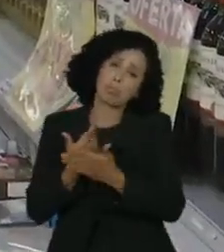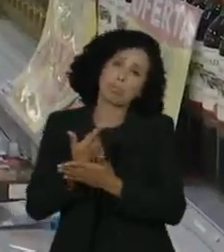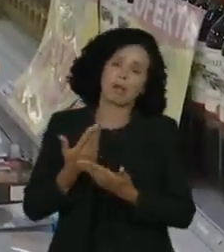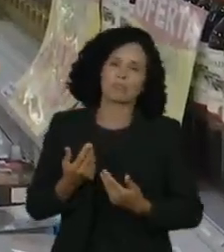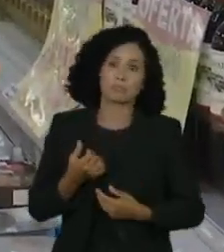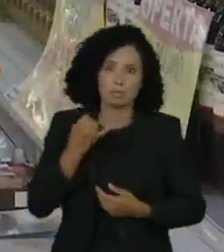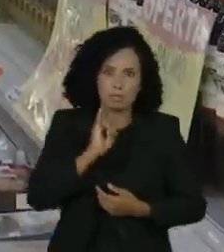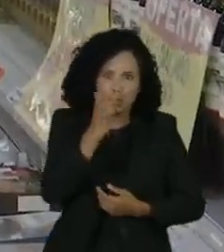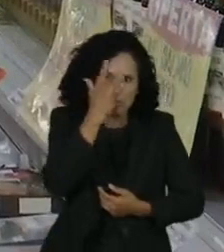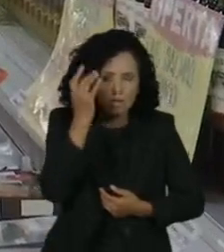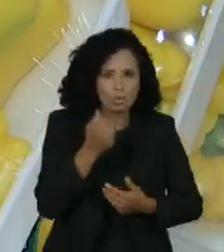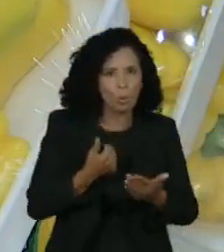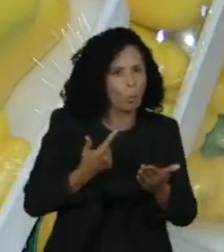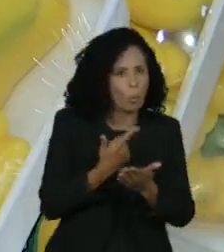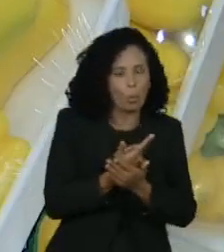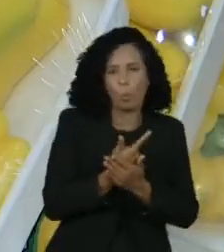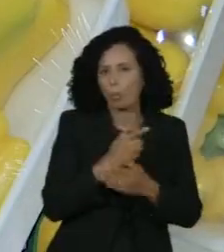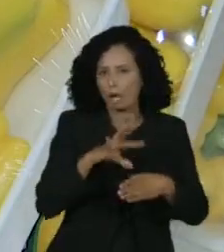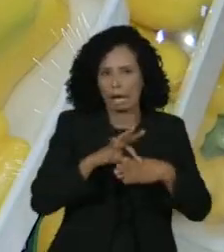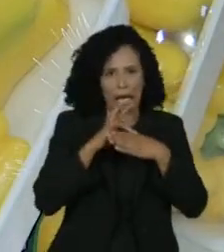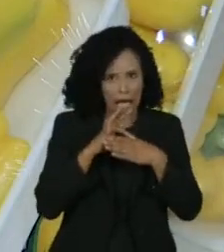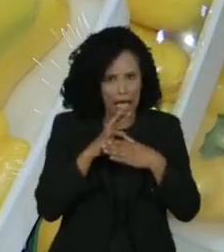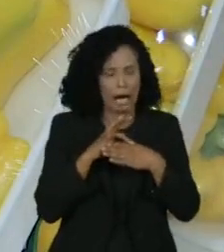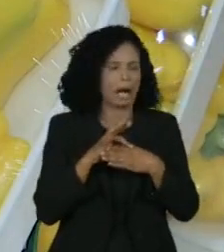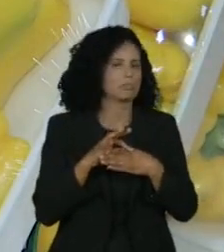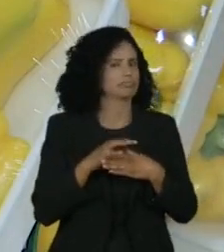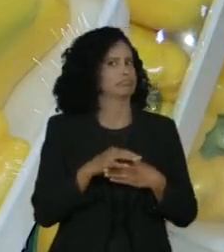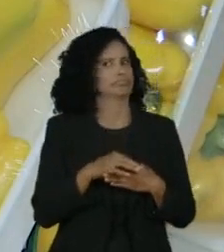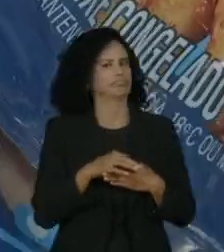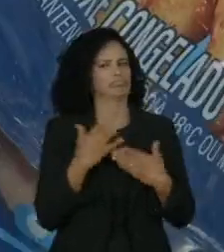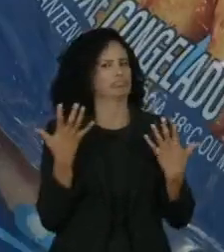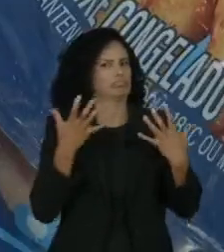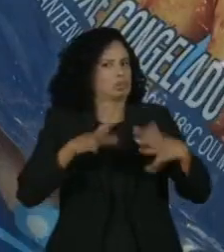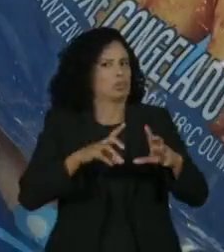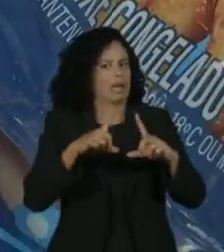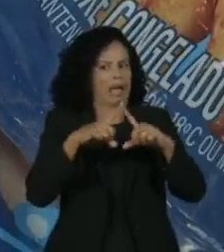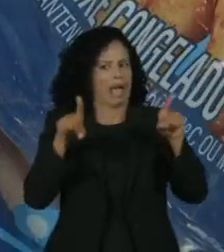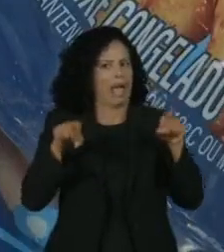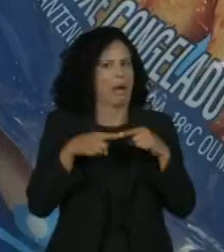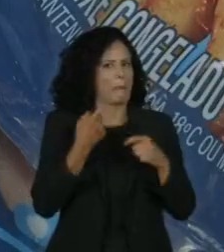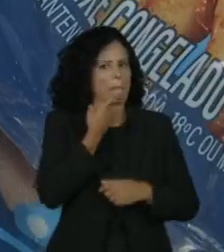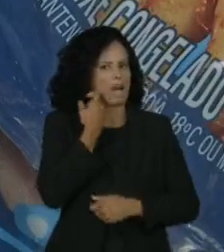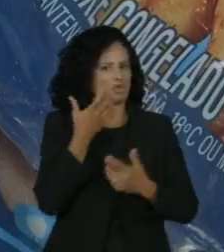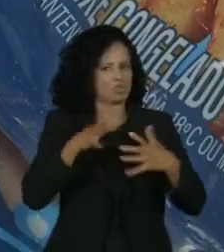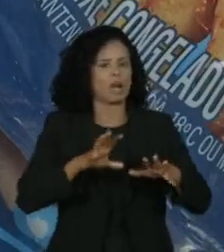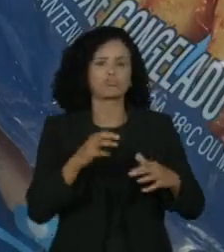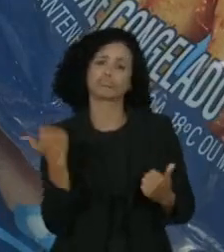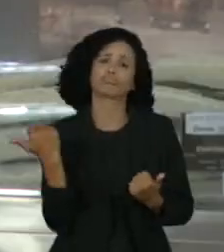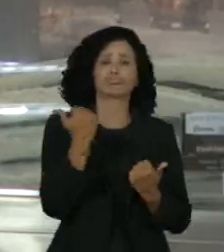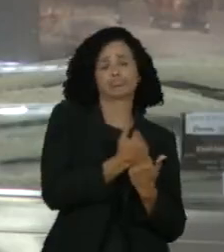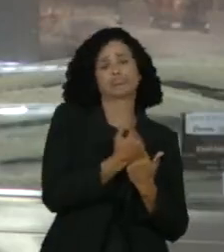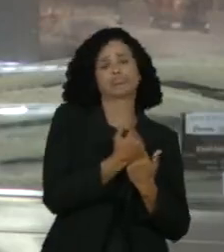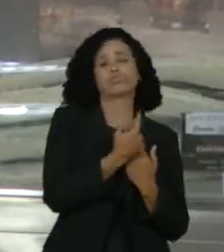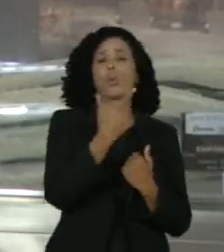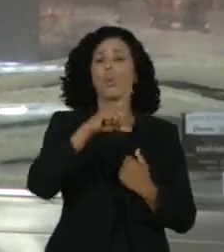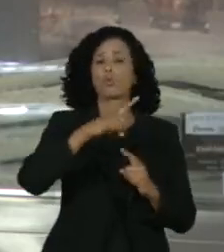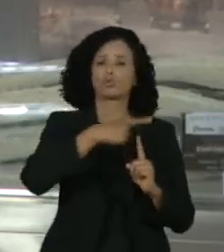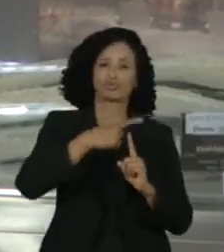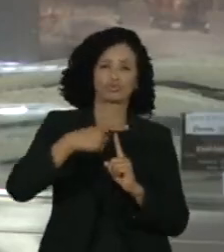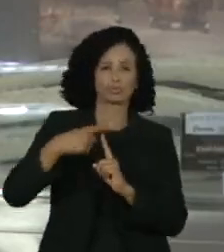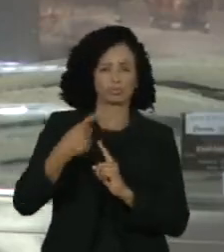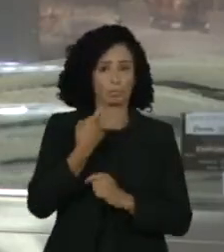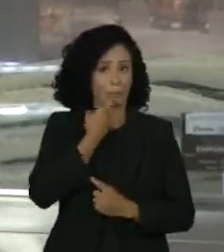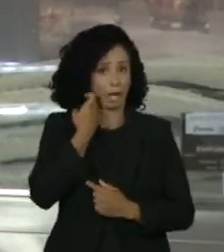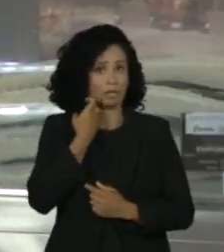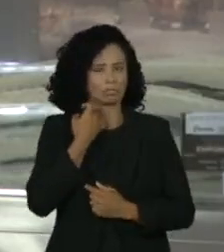na Sexta-feira da Paixão e não quer pagar pelo bacalhau, outros peixes podem render uma boa receita. Pode olhar como